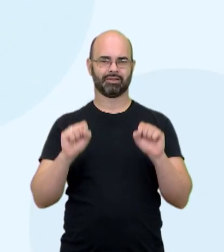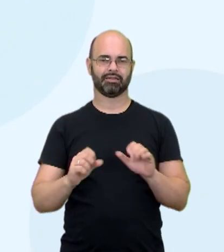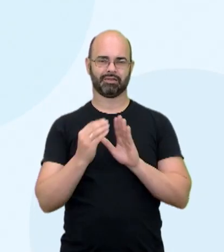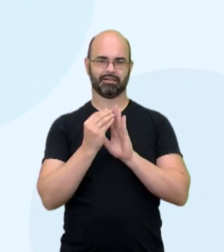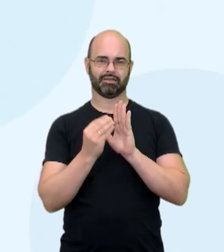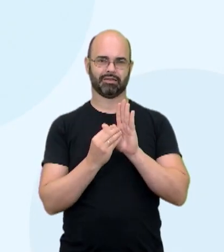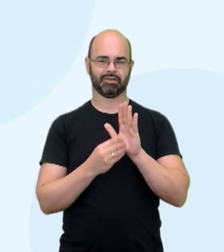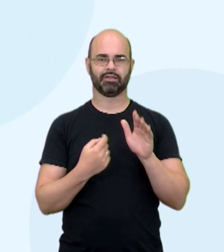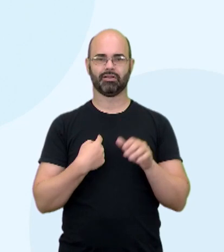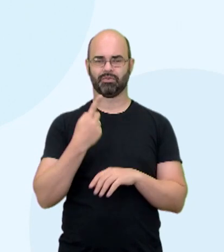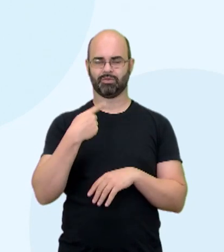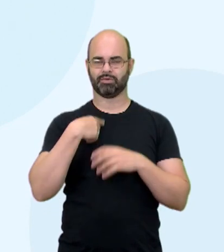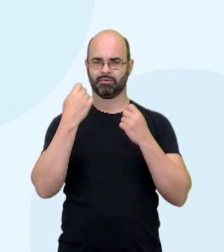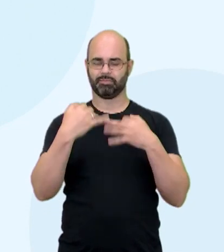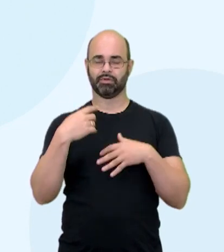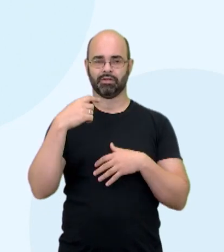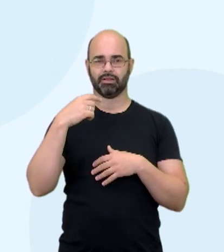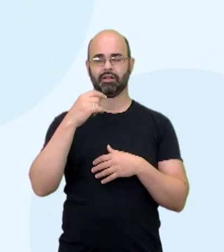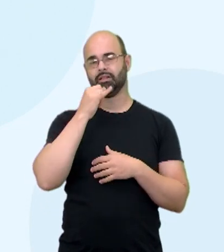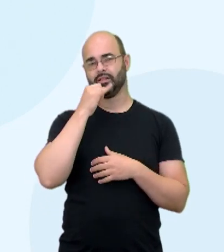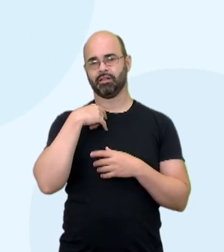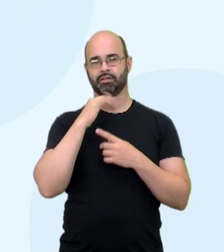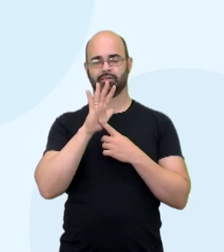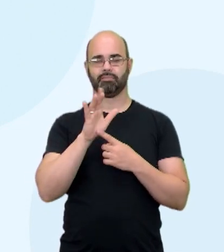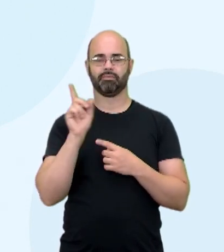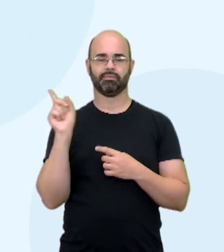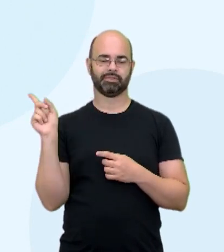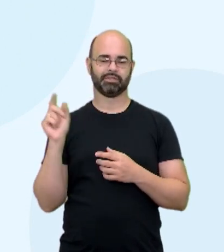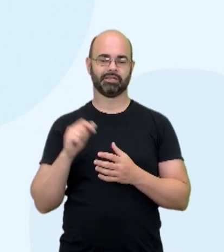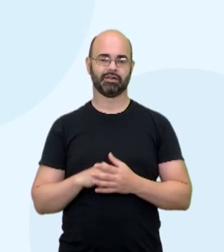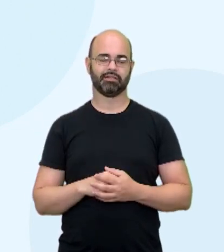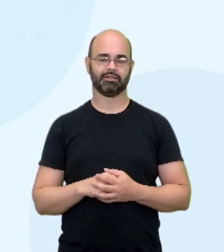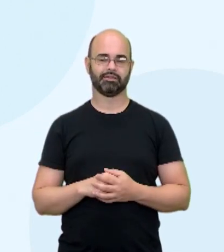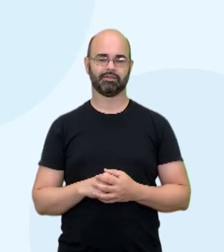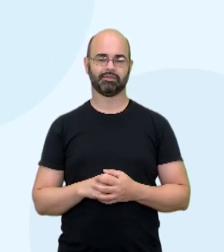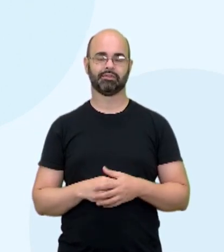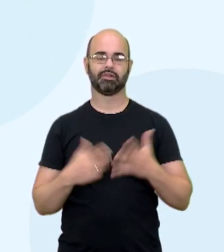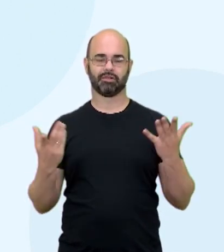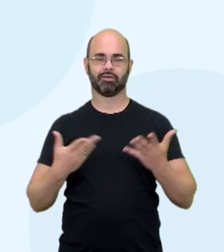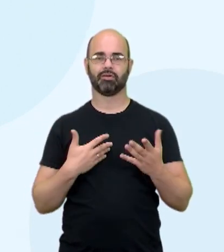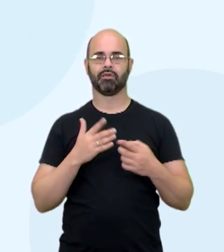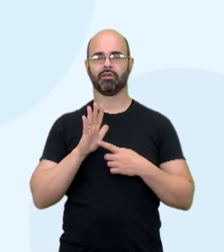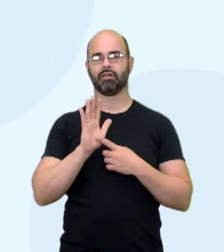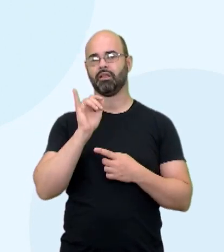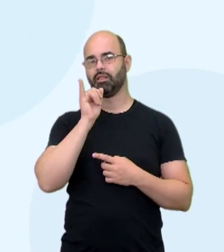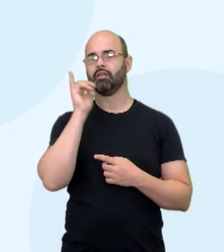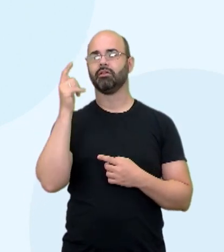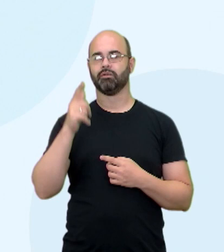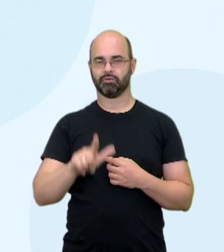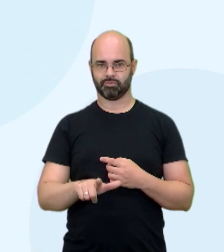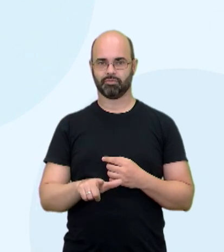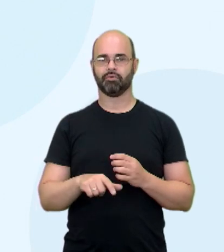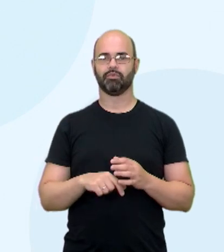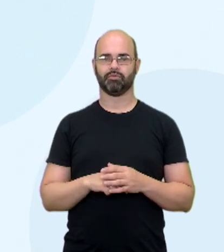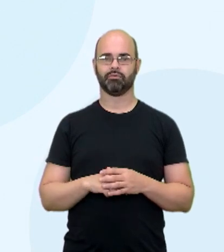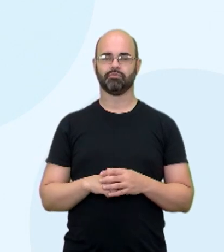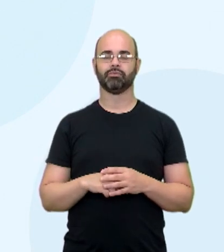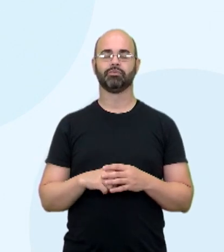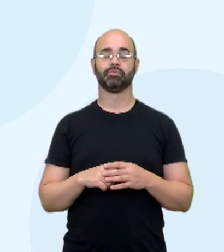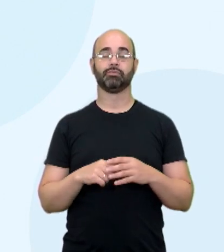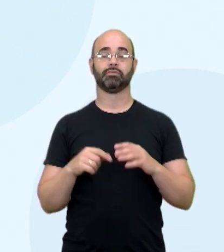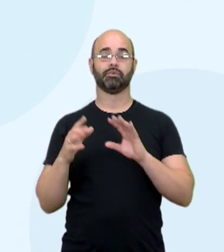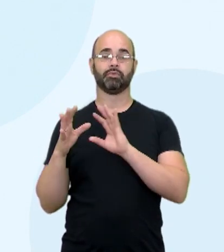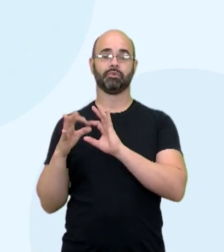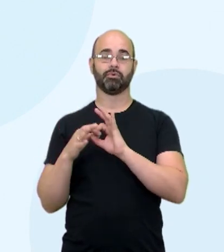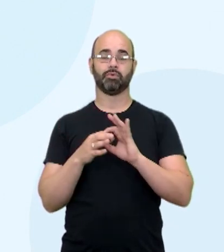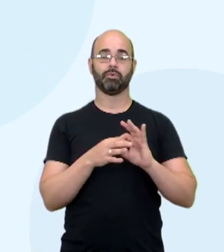né, dando exemplos para vocês, né, e aqui, né, de novo, colocando para vocês aí num contexto aí, né, geral. Então